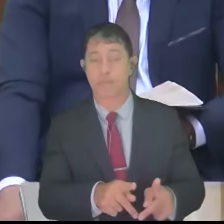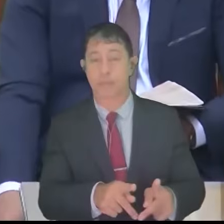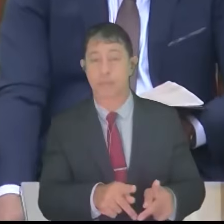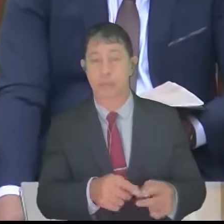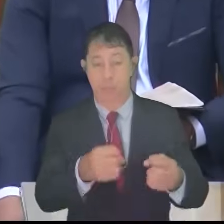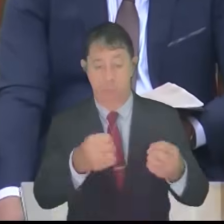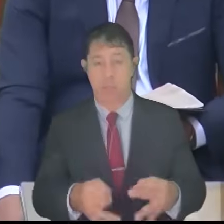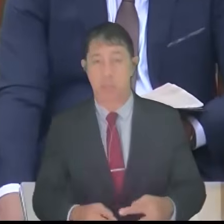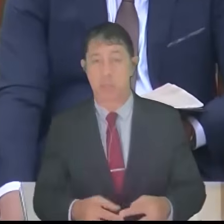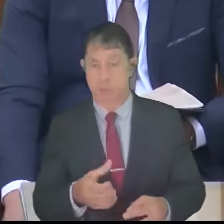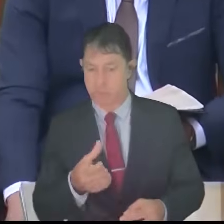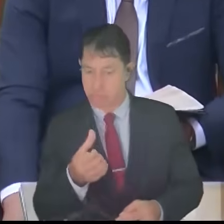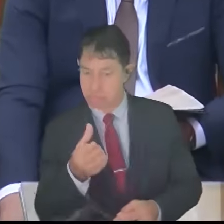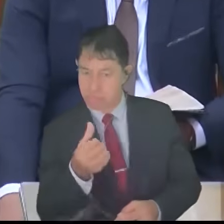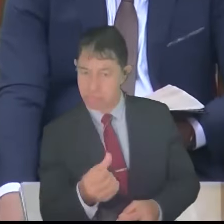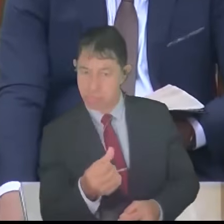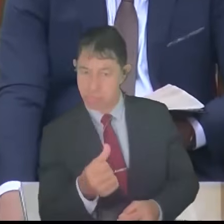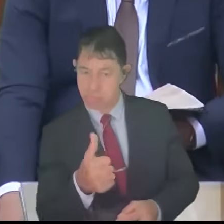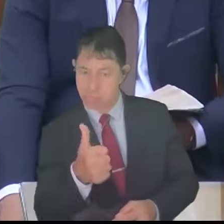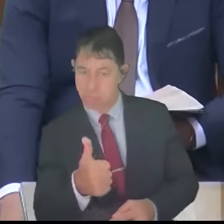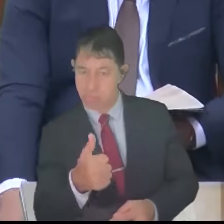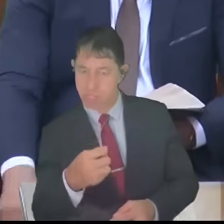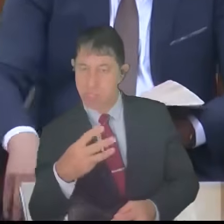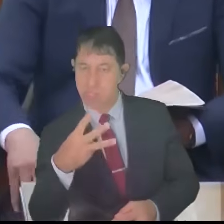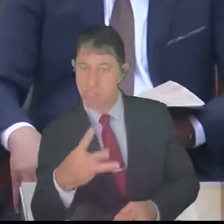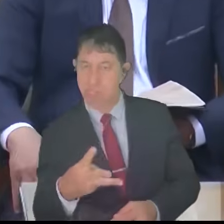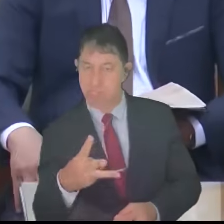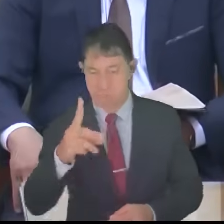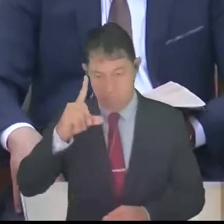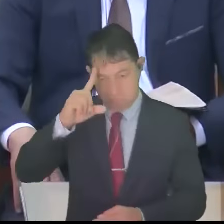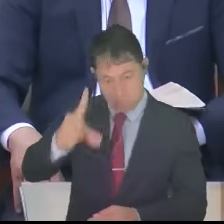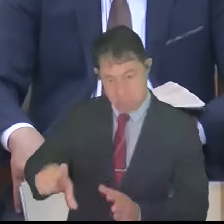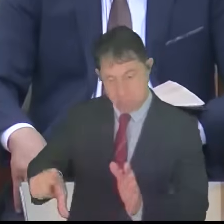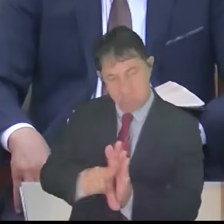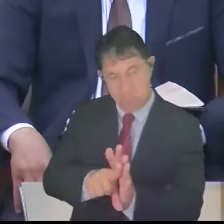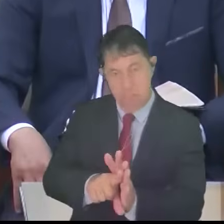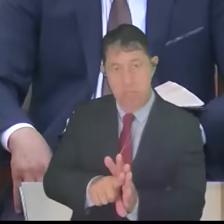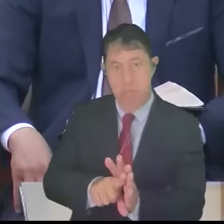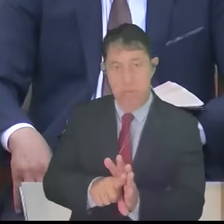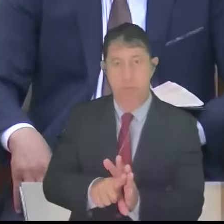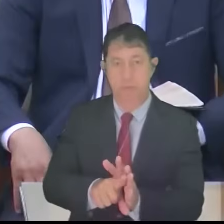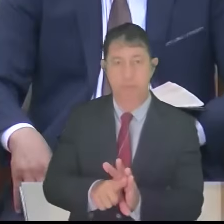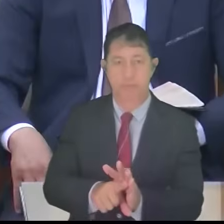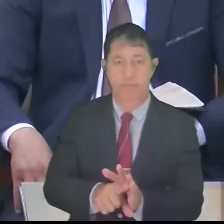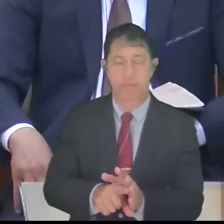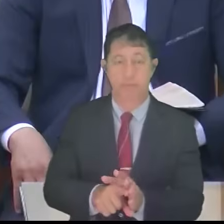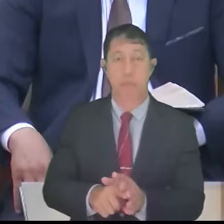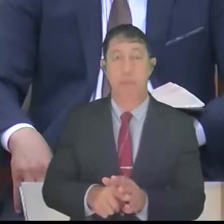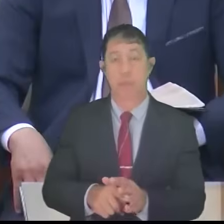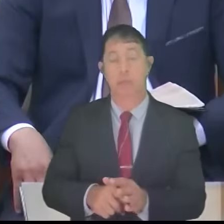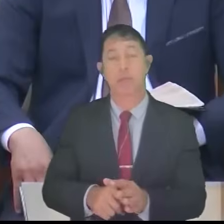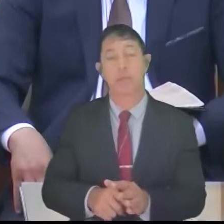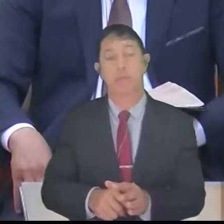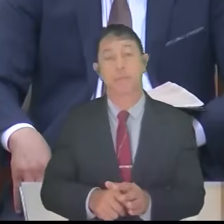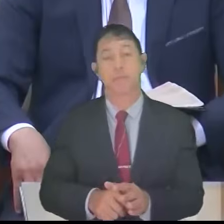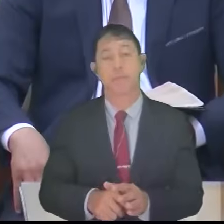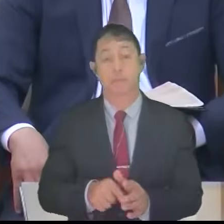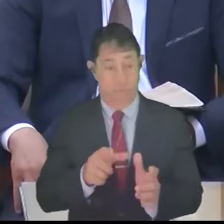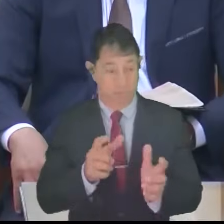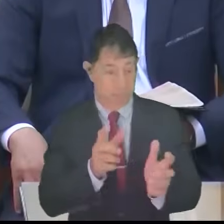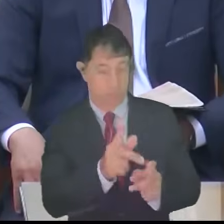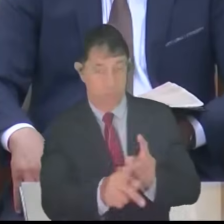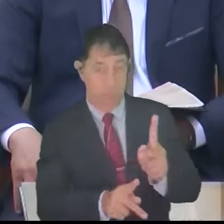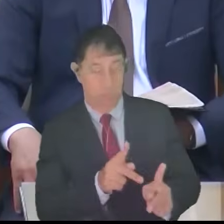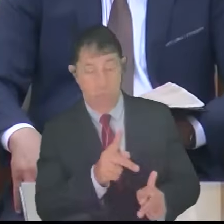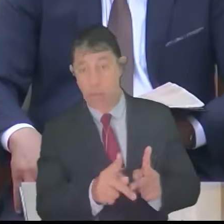613 mandamentos. Até hoje eles diziam não. Até hoje os judeus dizem que para se salvar